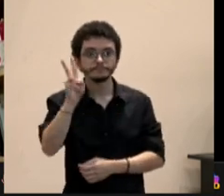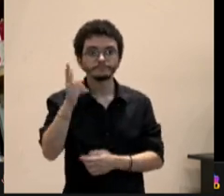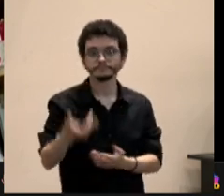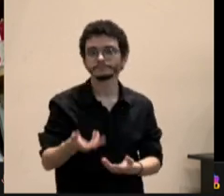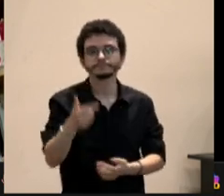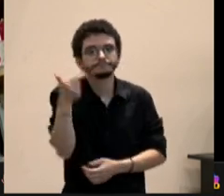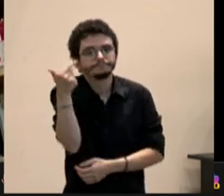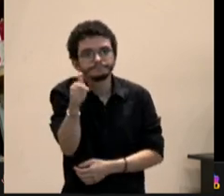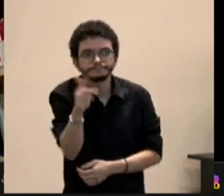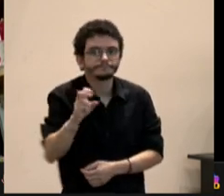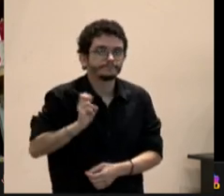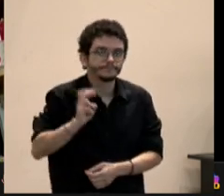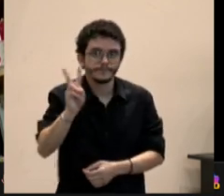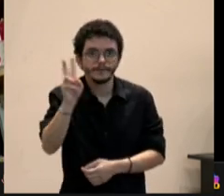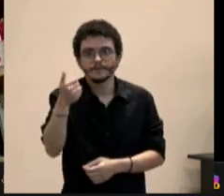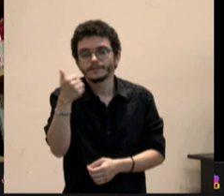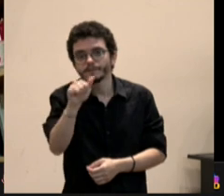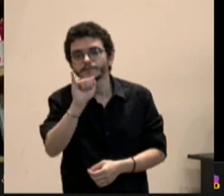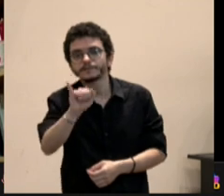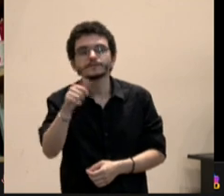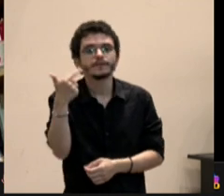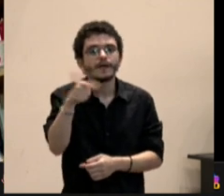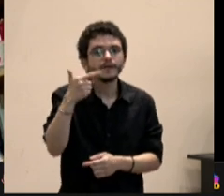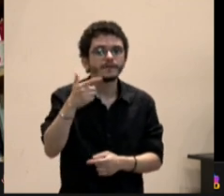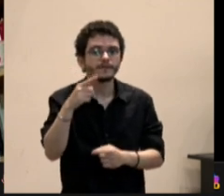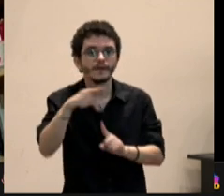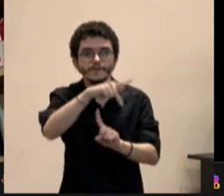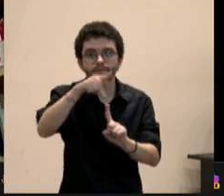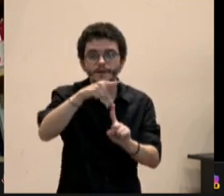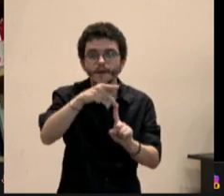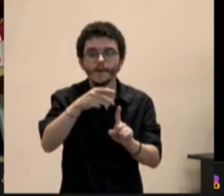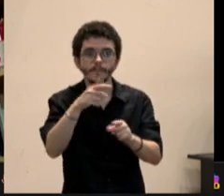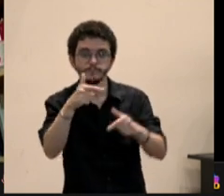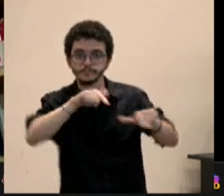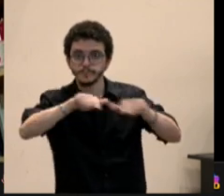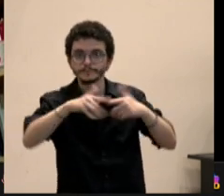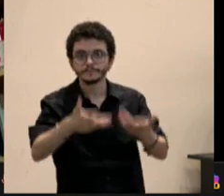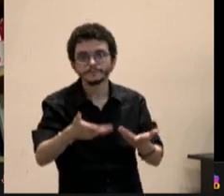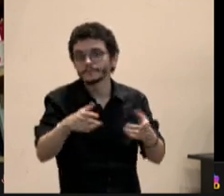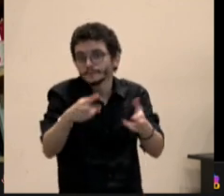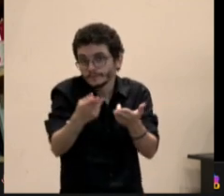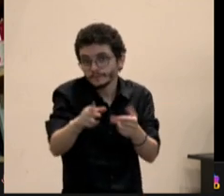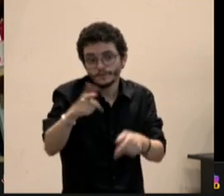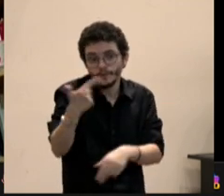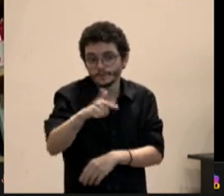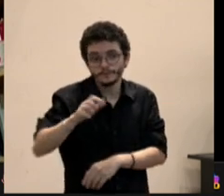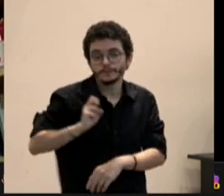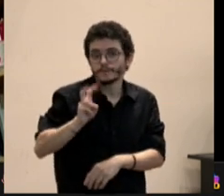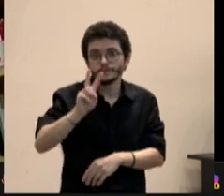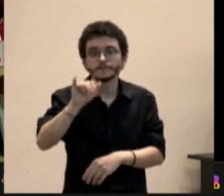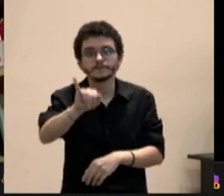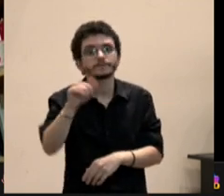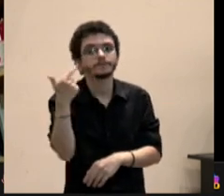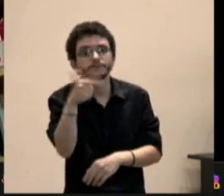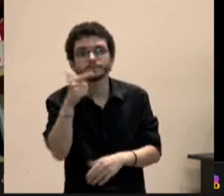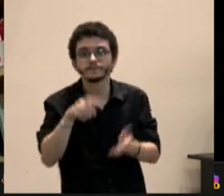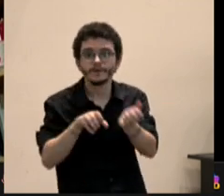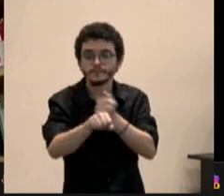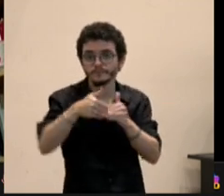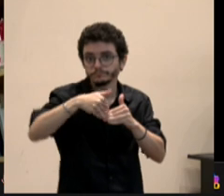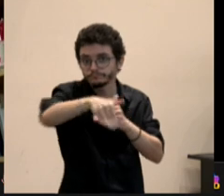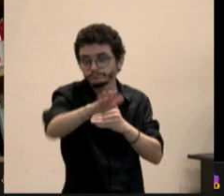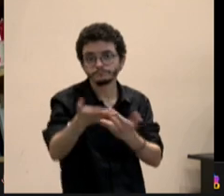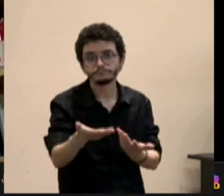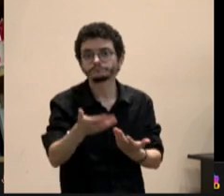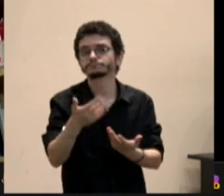existe valorização sem plano de carreira, assim como não existe valorização sem uma formação inicial e continuada adequada, não